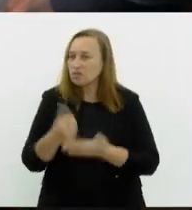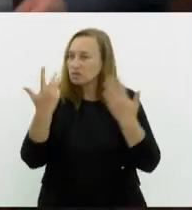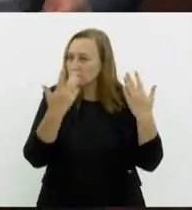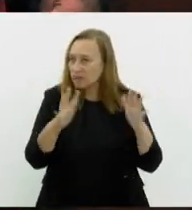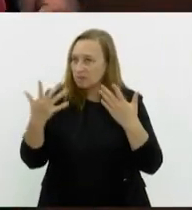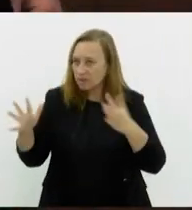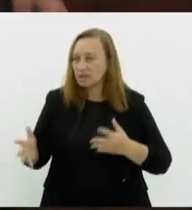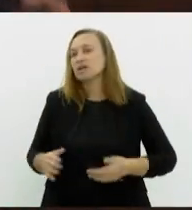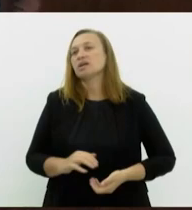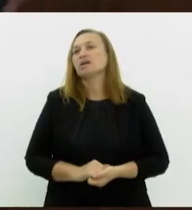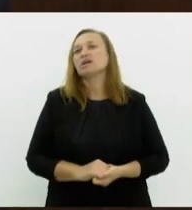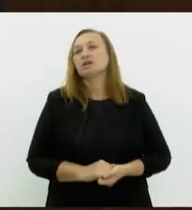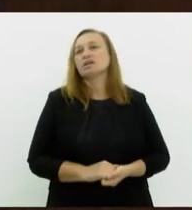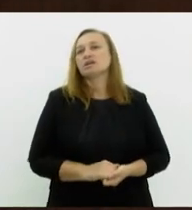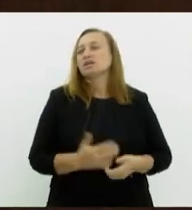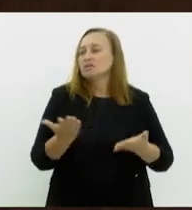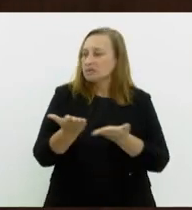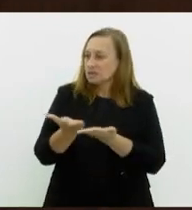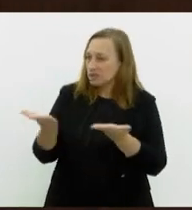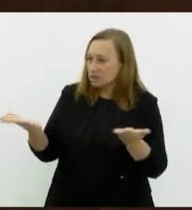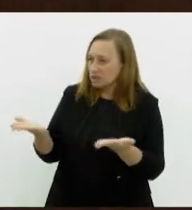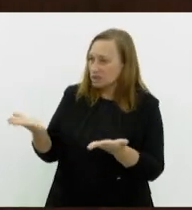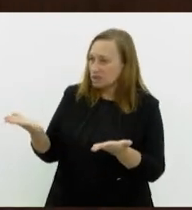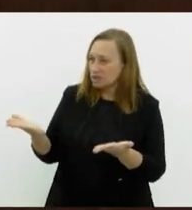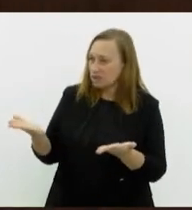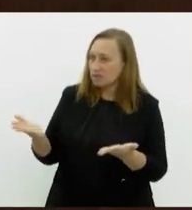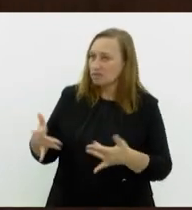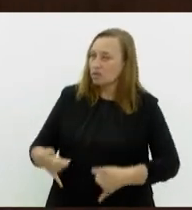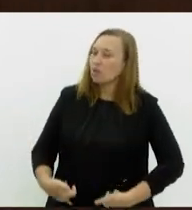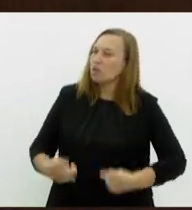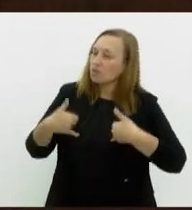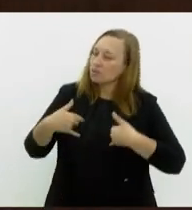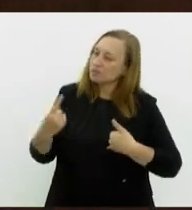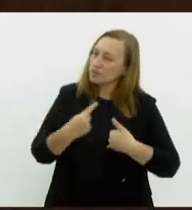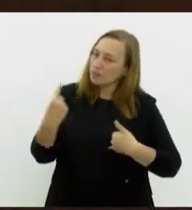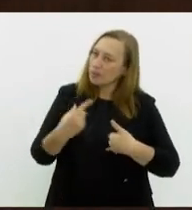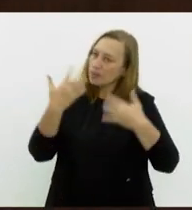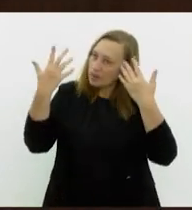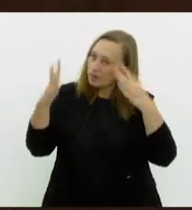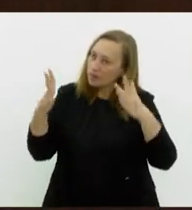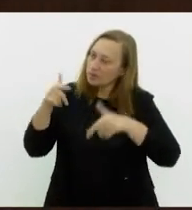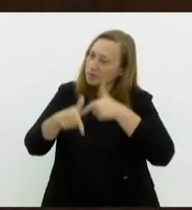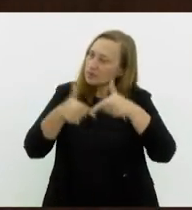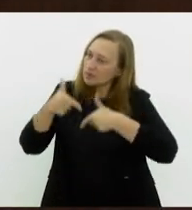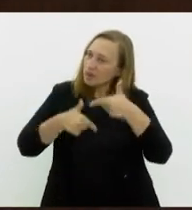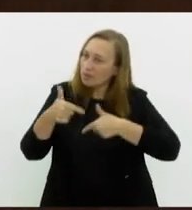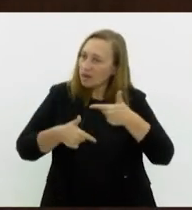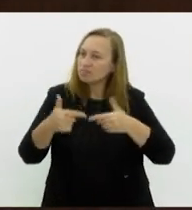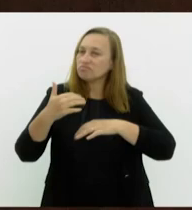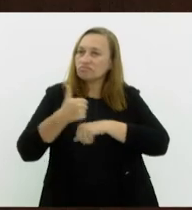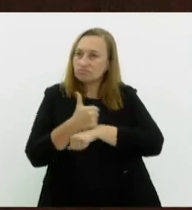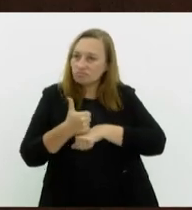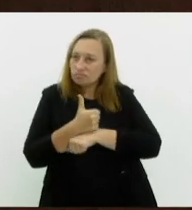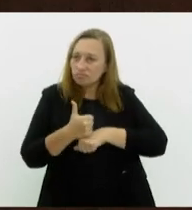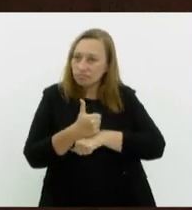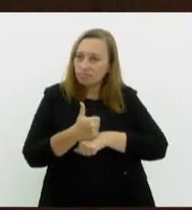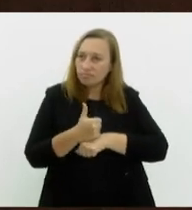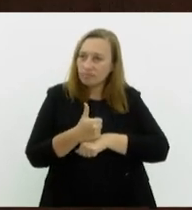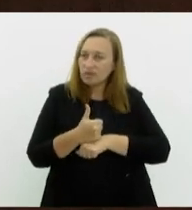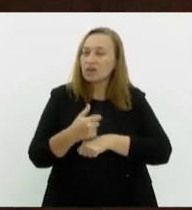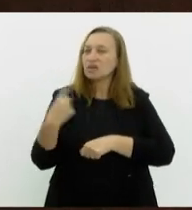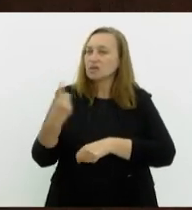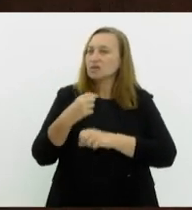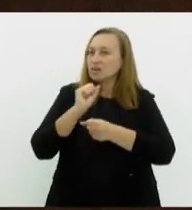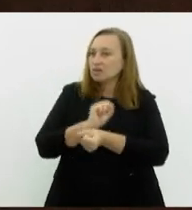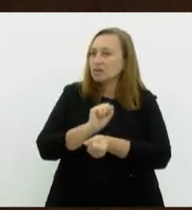parabenizar. Isso. Senhores são nosso orgulho. Parabéns pelo trabalho, com isenção, profissionalismo. É isso que se espera